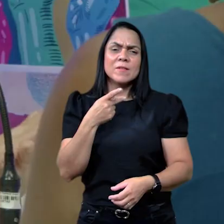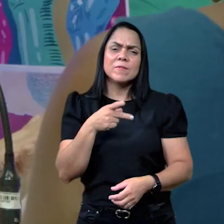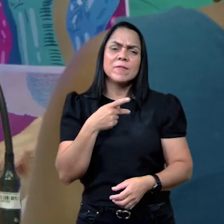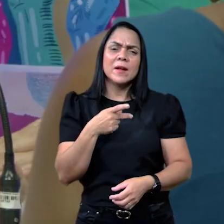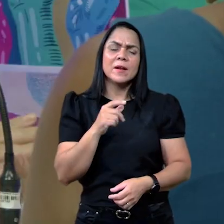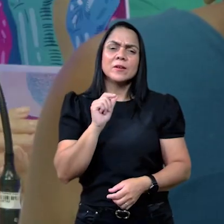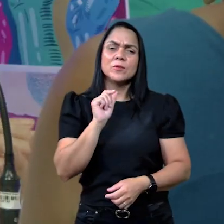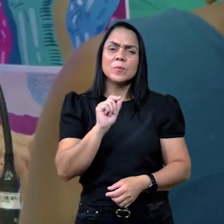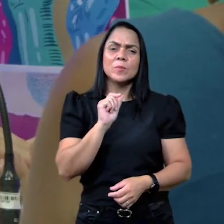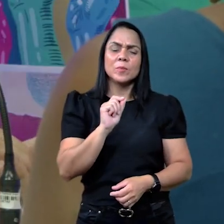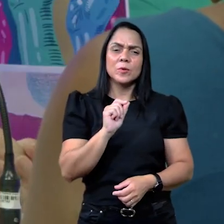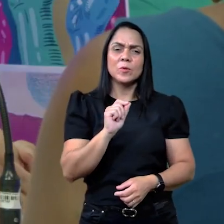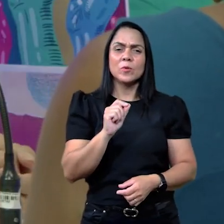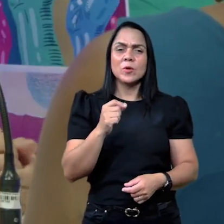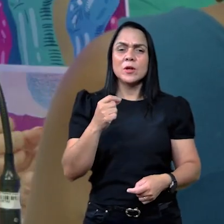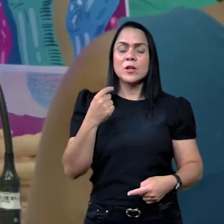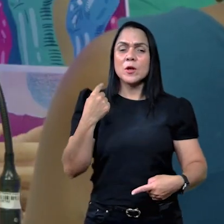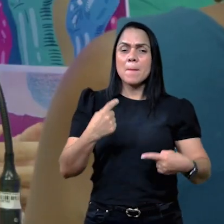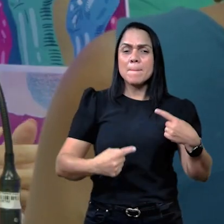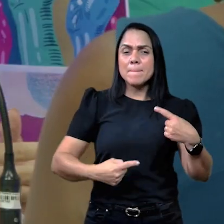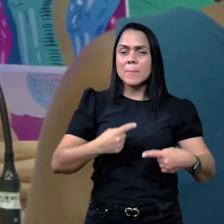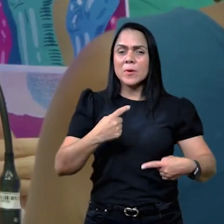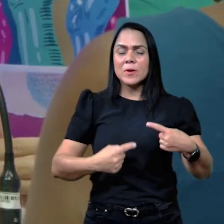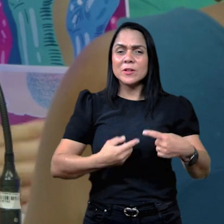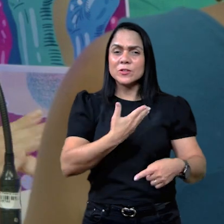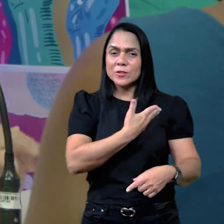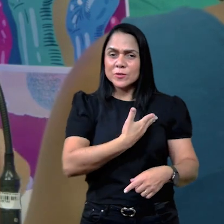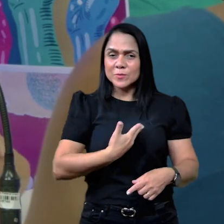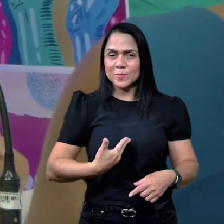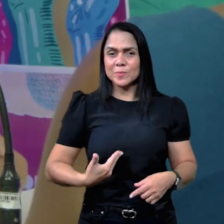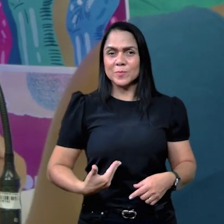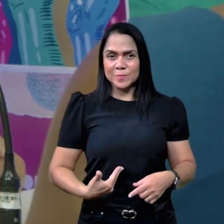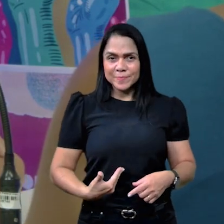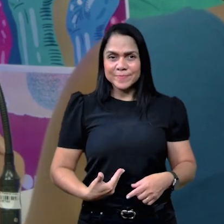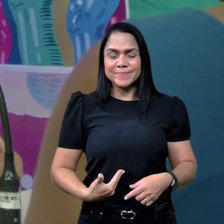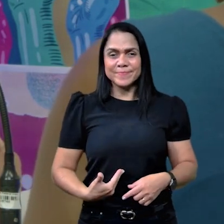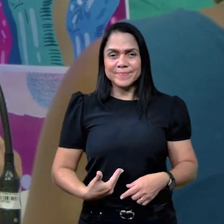pouco já nesse ponto de políticas públicas, né,